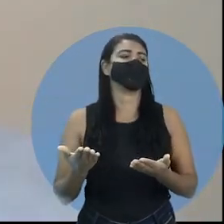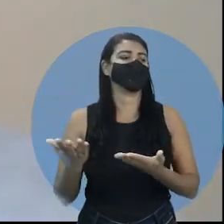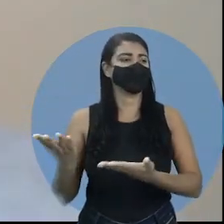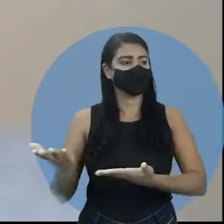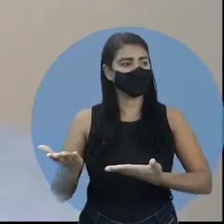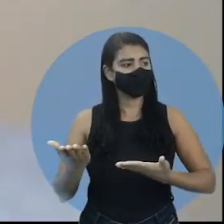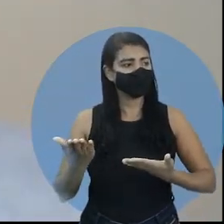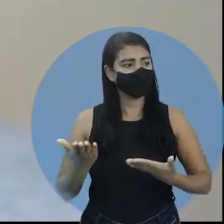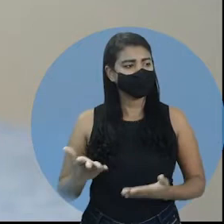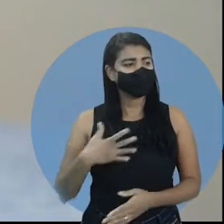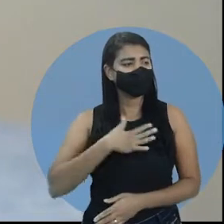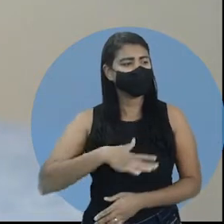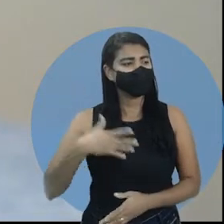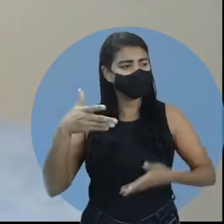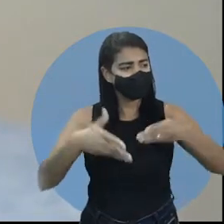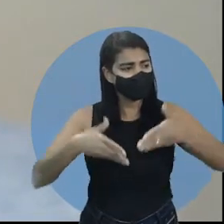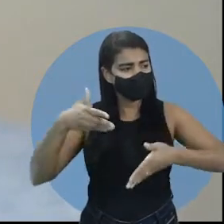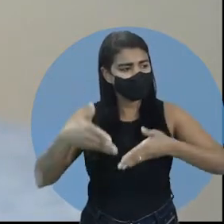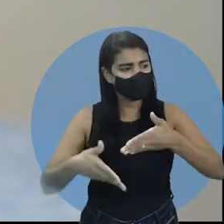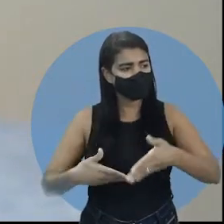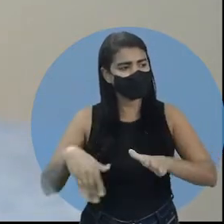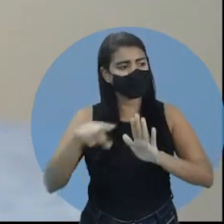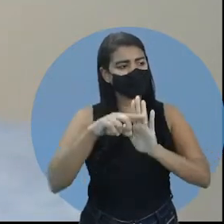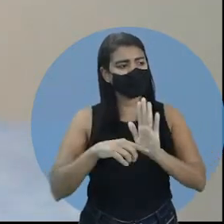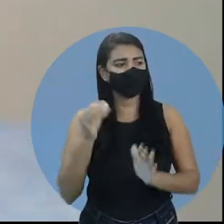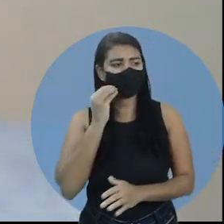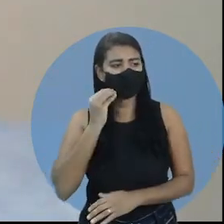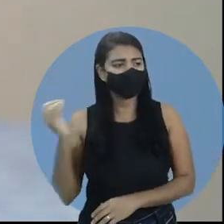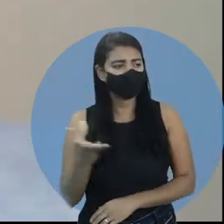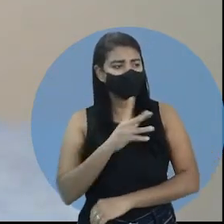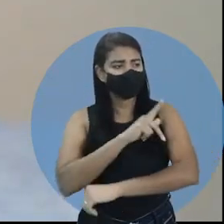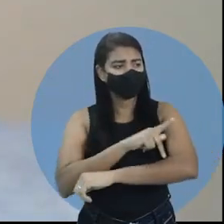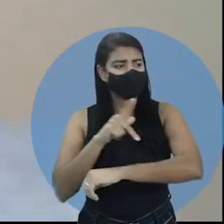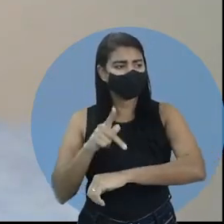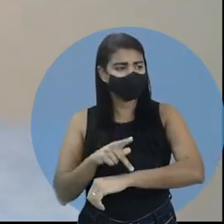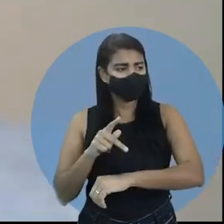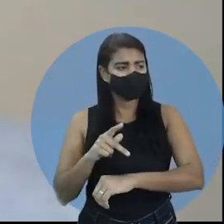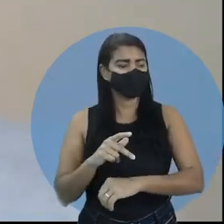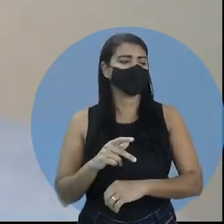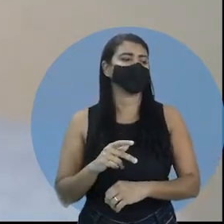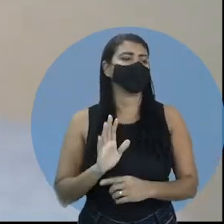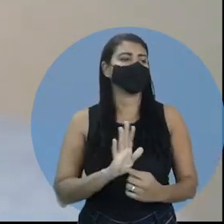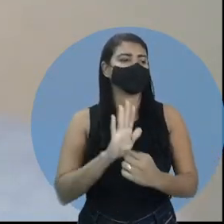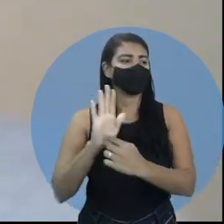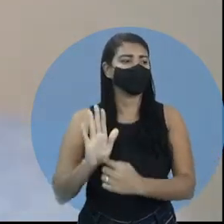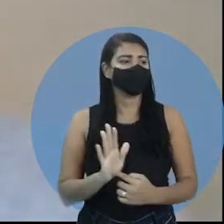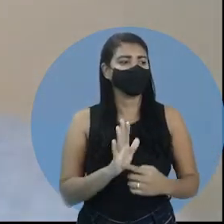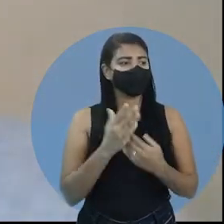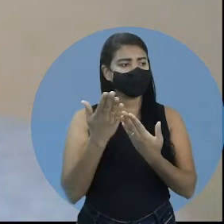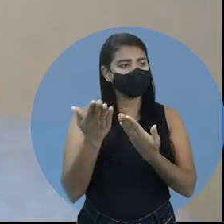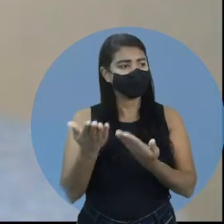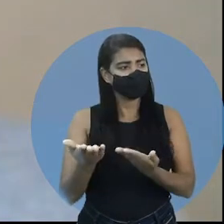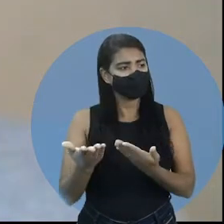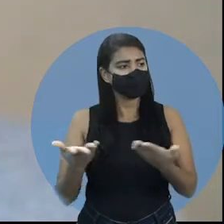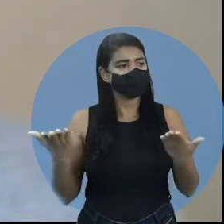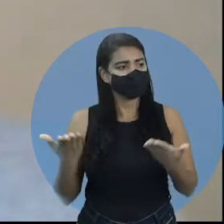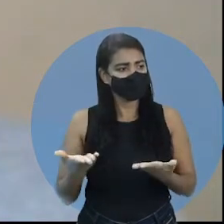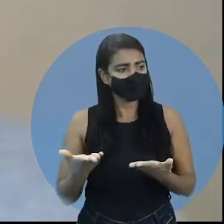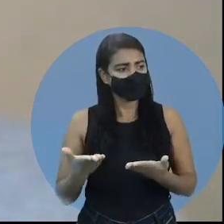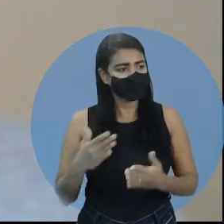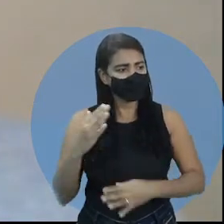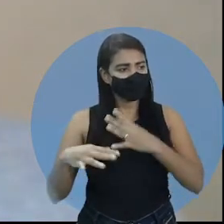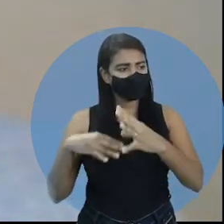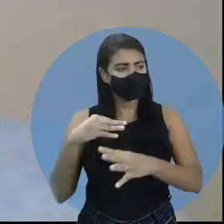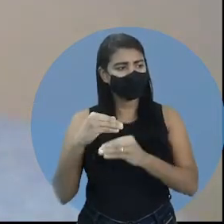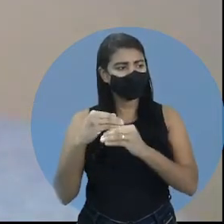prazer estar aqui participando das inovações pedagógicas da mostra. E eu vou mostrar para vocês hoje um trabalho que eu